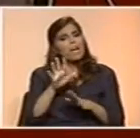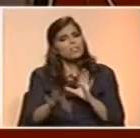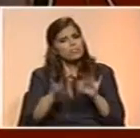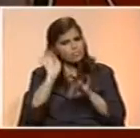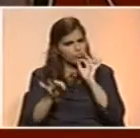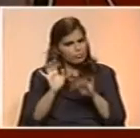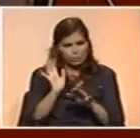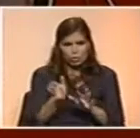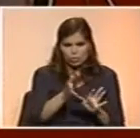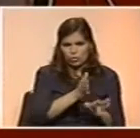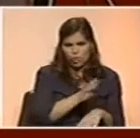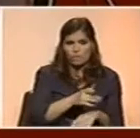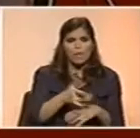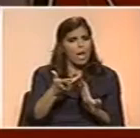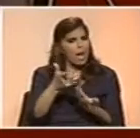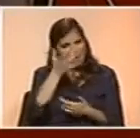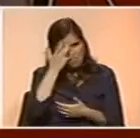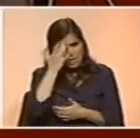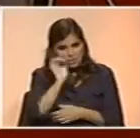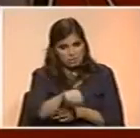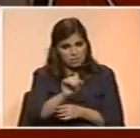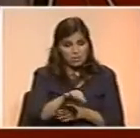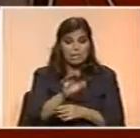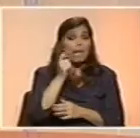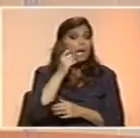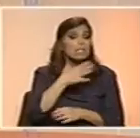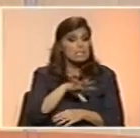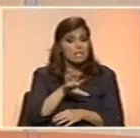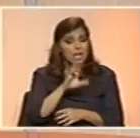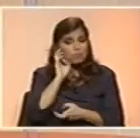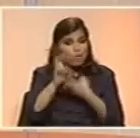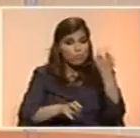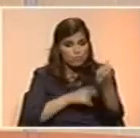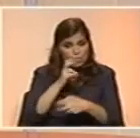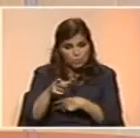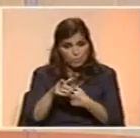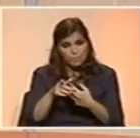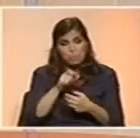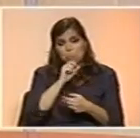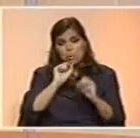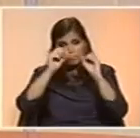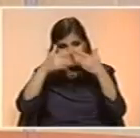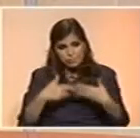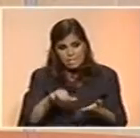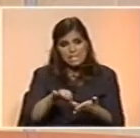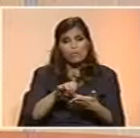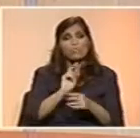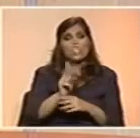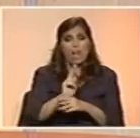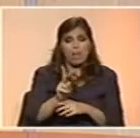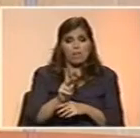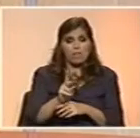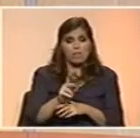não faltam para quem... Sim, hoje em dia é bastante fácil. Quem quiser fazer uma busca sistemática pode ir à página do Centro Vegetariano,